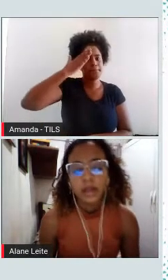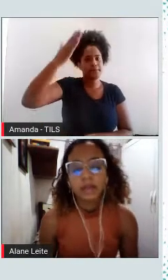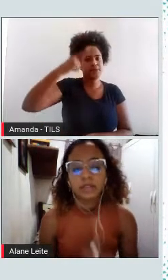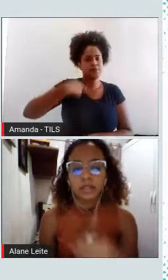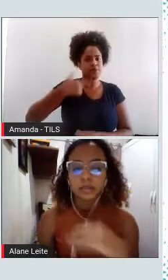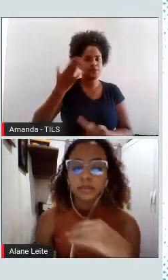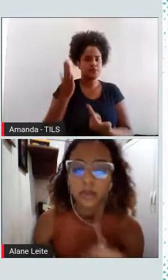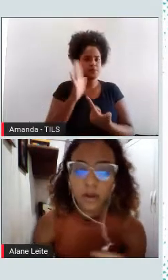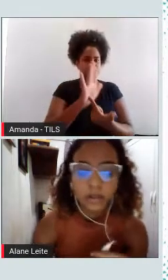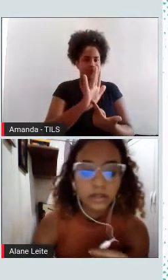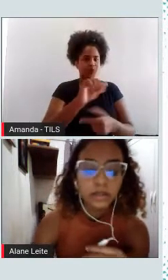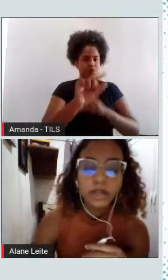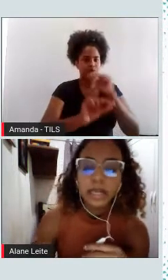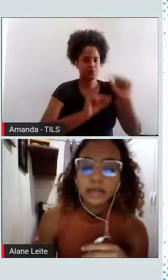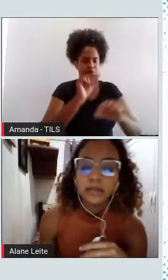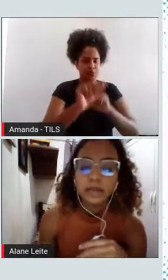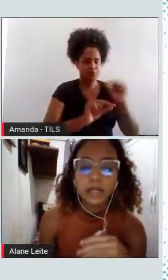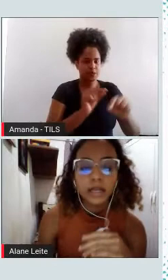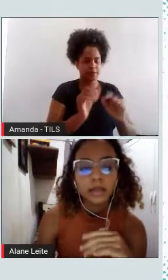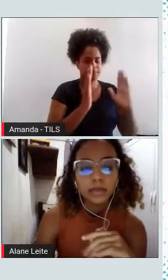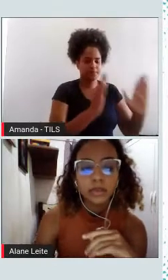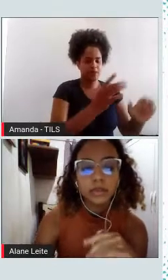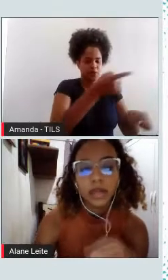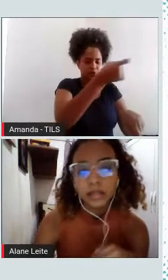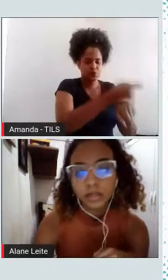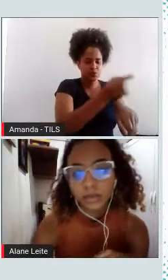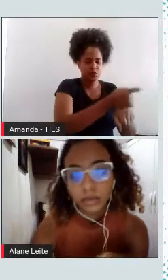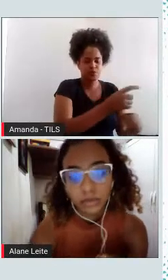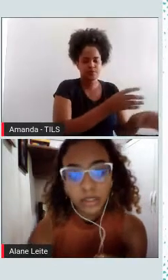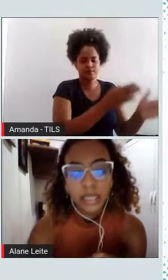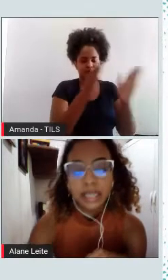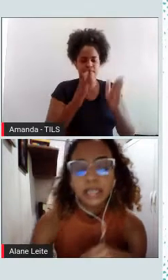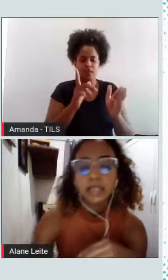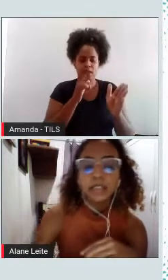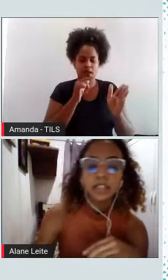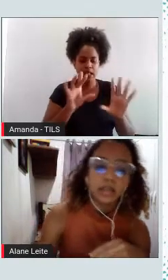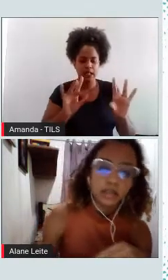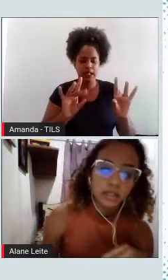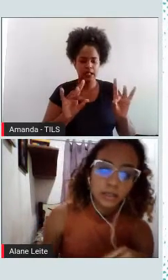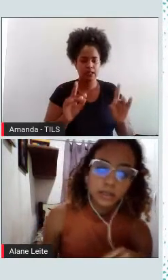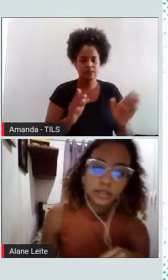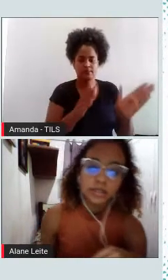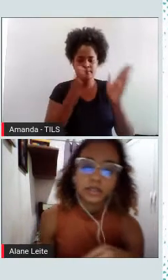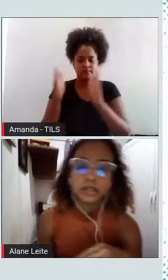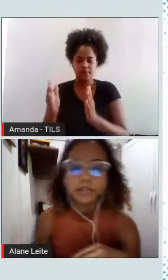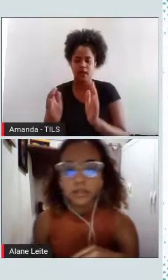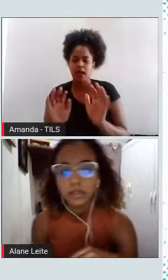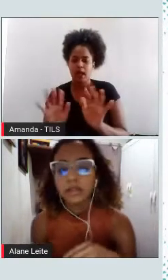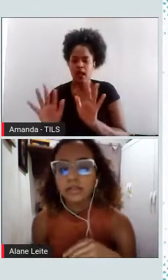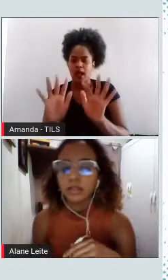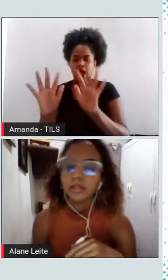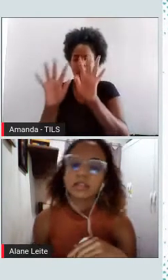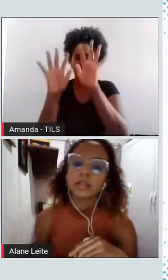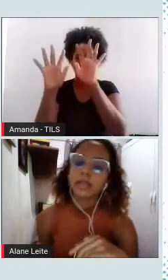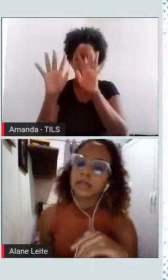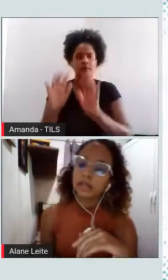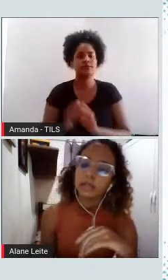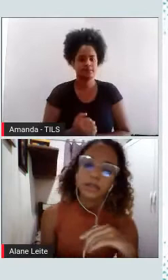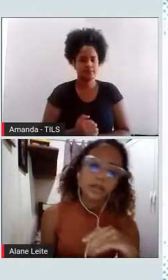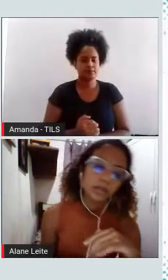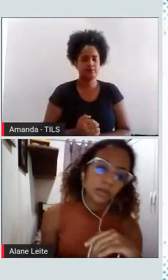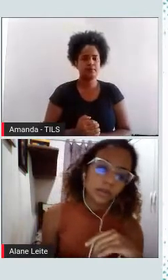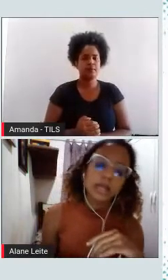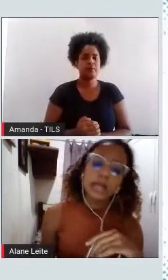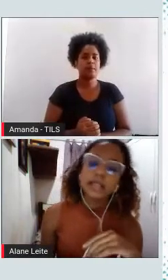abaixo é o estado sólido, o líquido e o gasoso. E esses estados eles podem ser definidos a partir